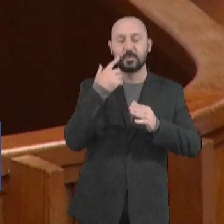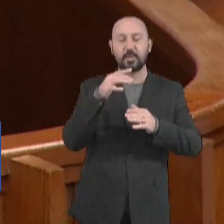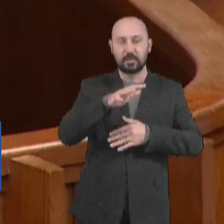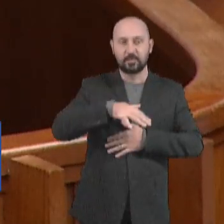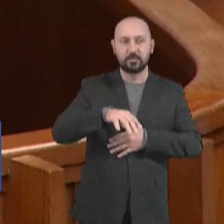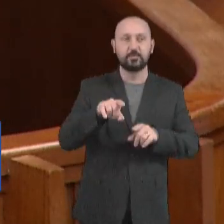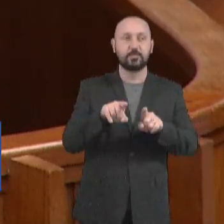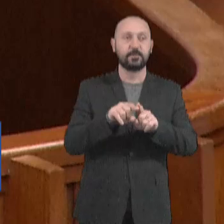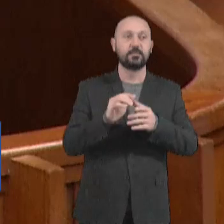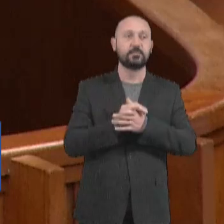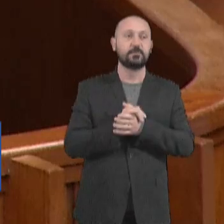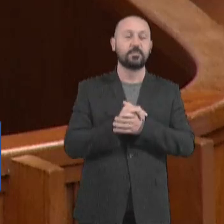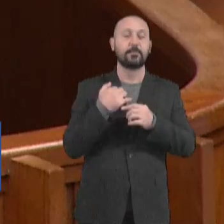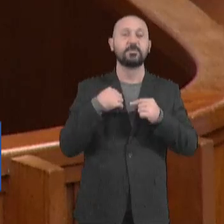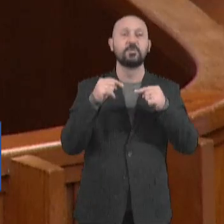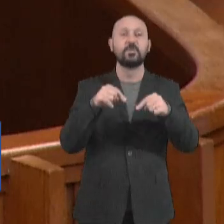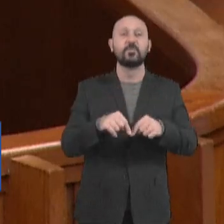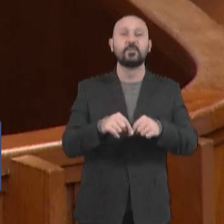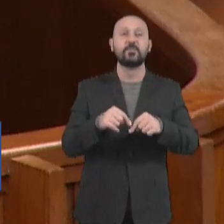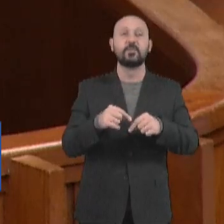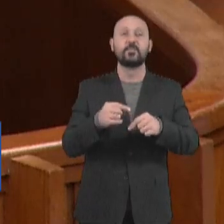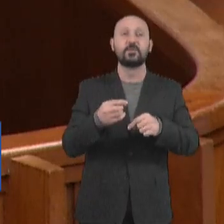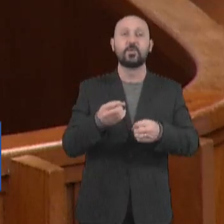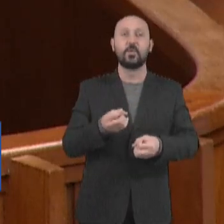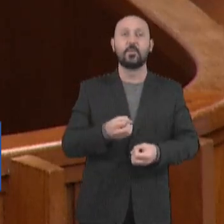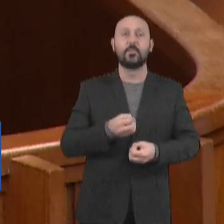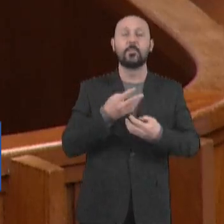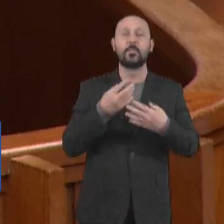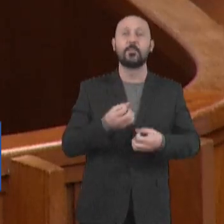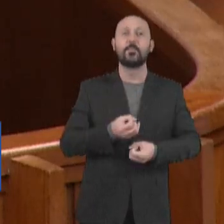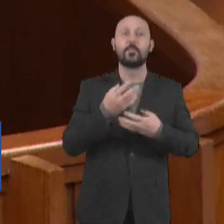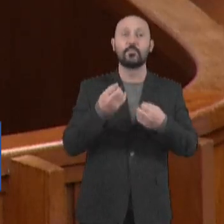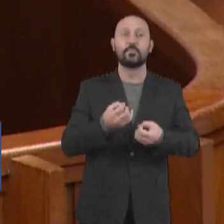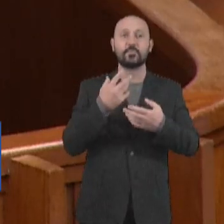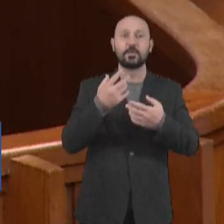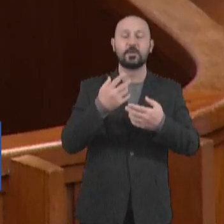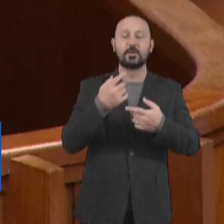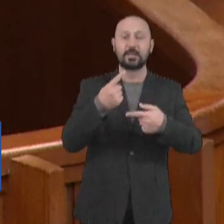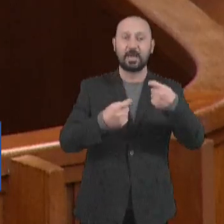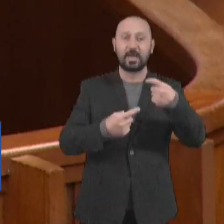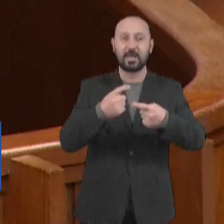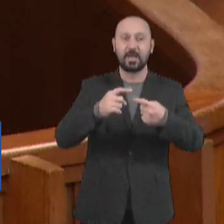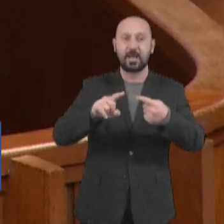também. Mas eu vim aqui falar um poema do pós-guerra.